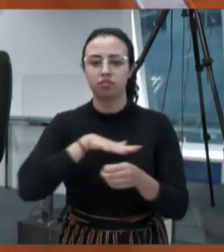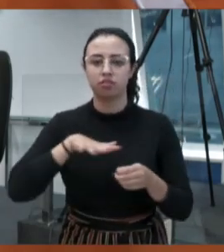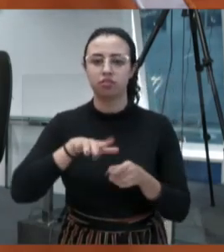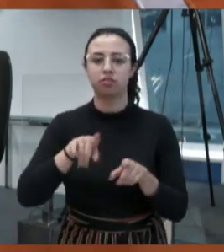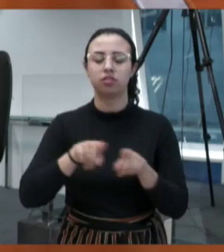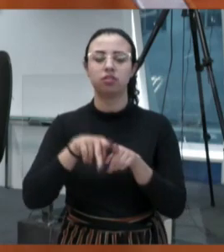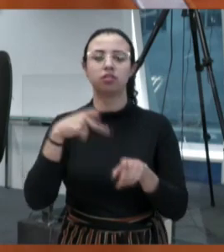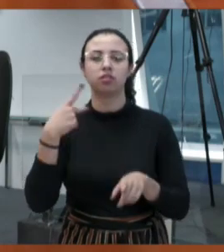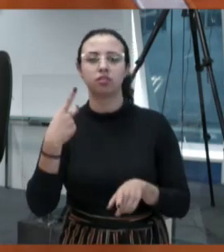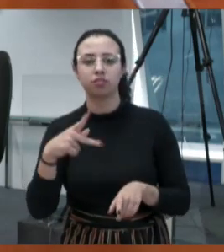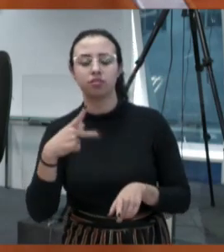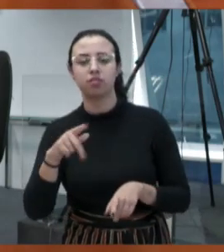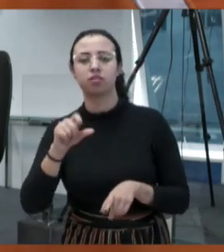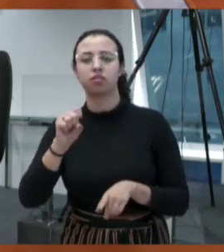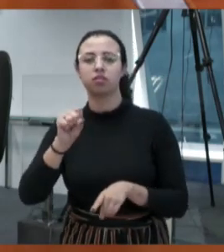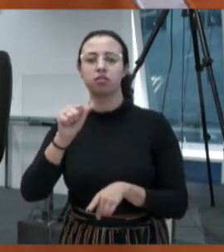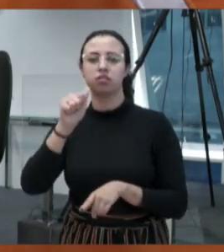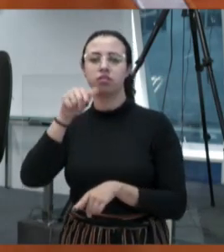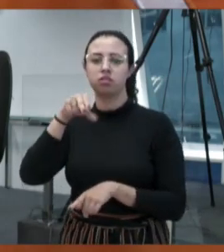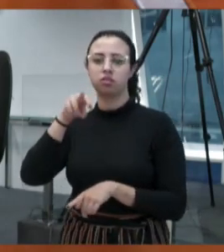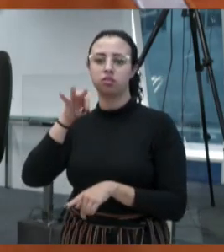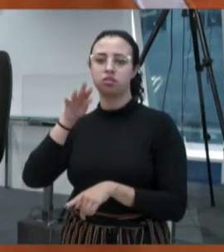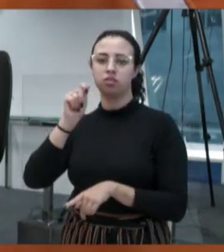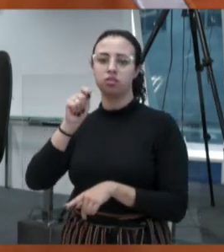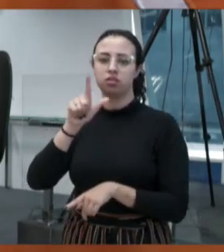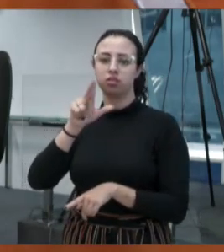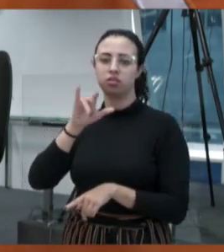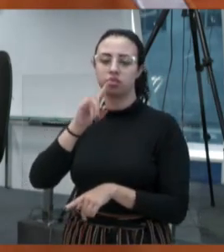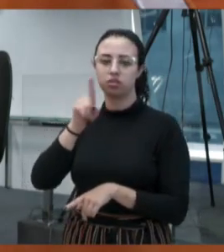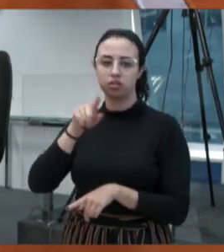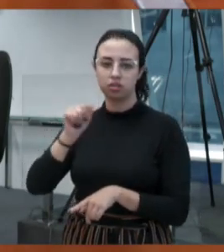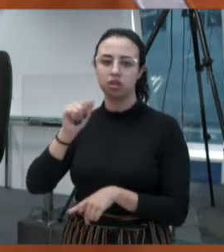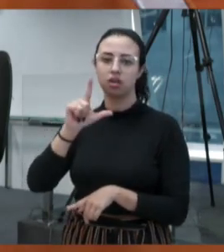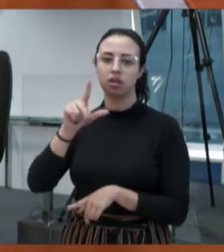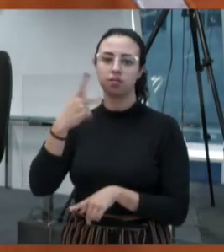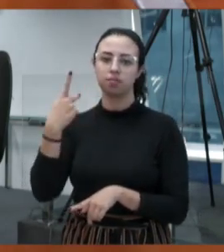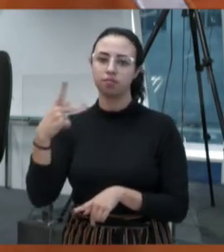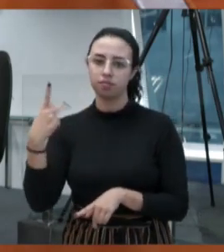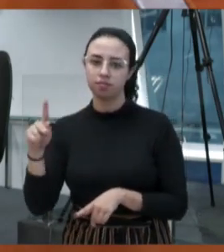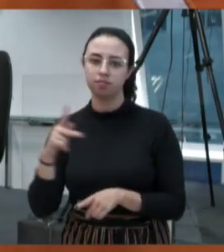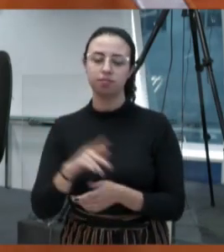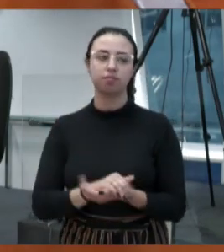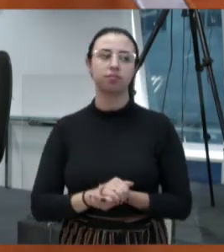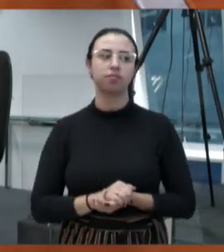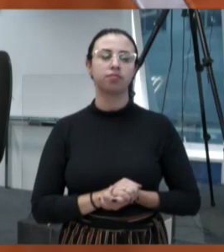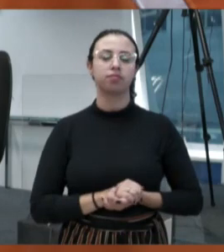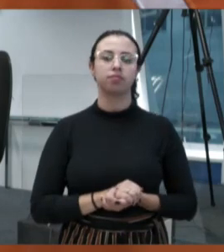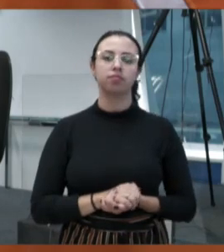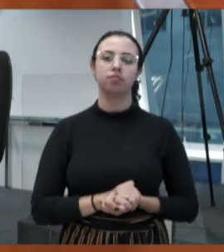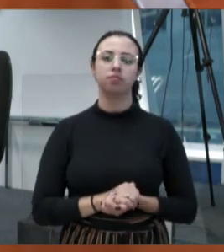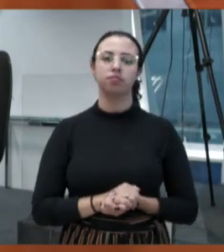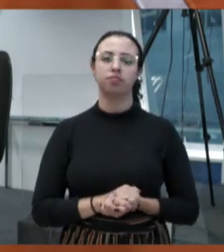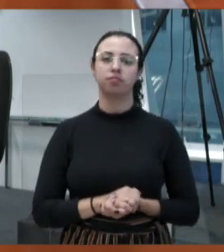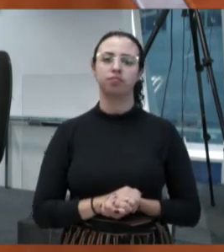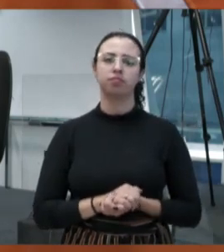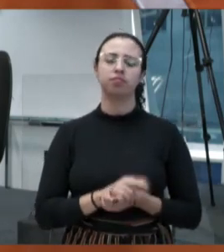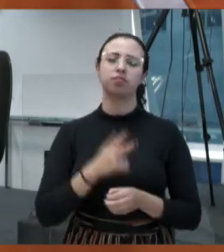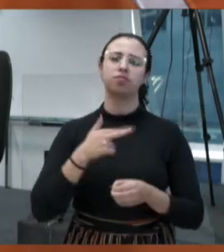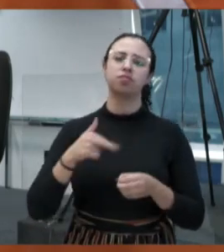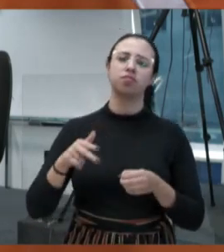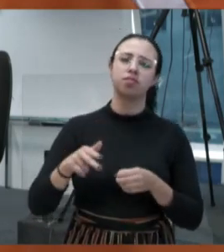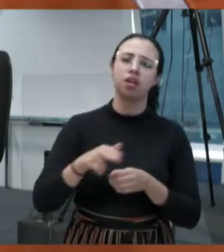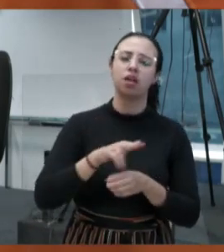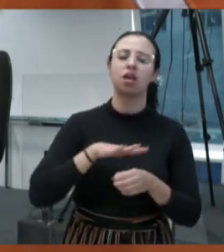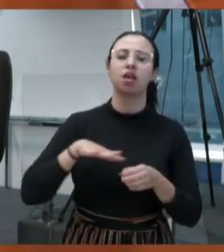bairro Planalto, Santa Luzia, LP Pereira, Ipiranga, Santo Antônio, né? E outros bairros nós estamos trabalhando aí junto com a